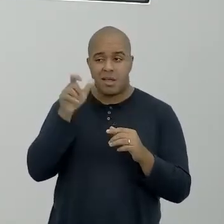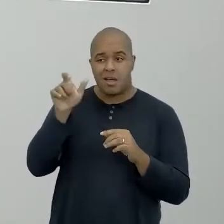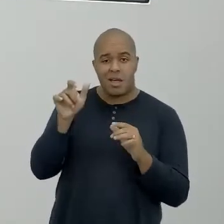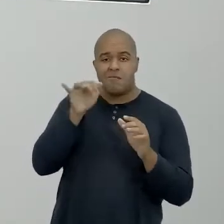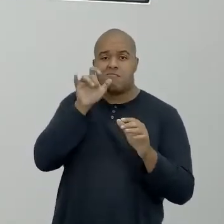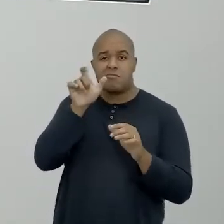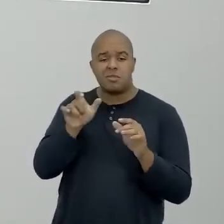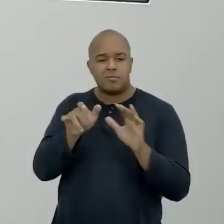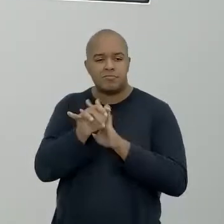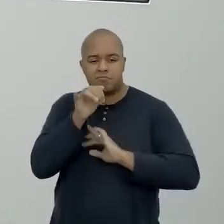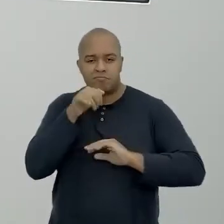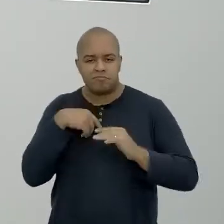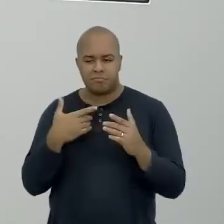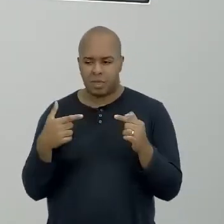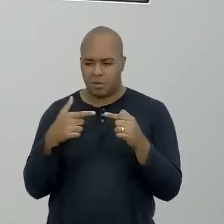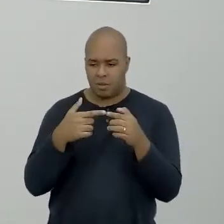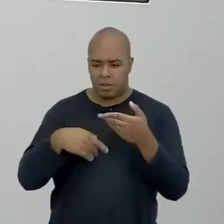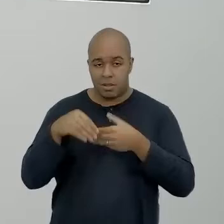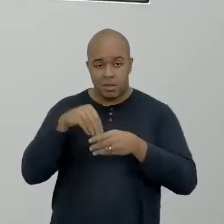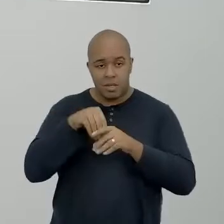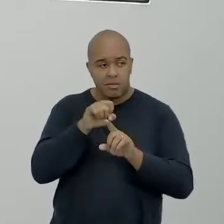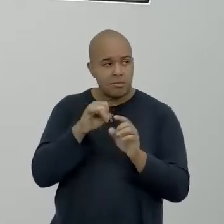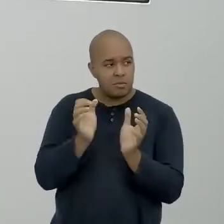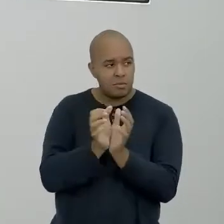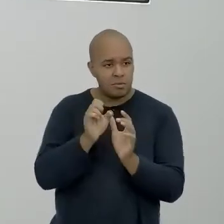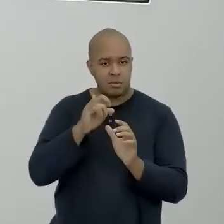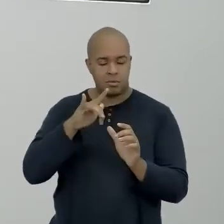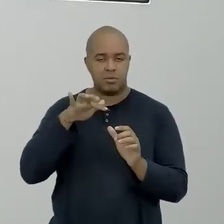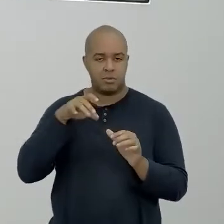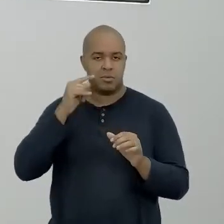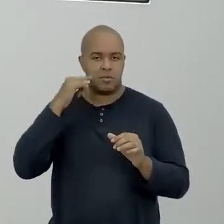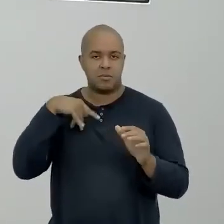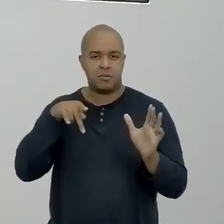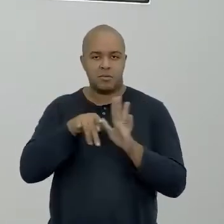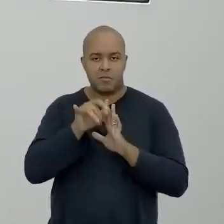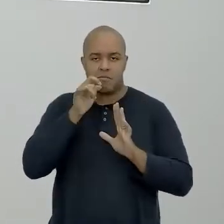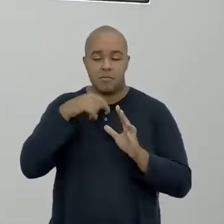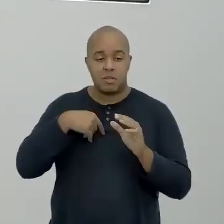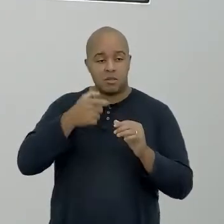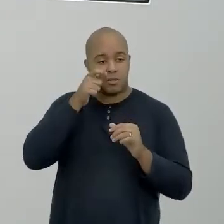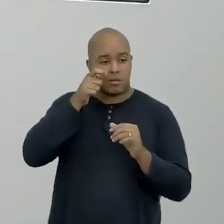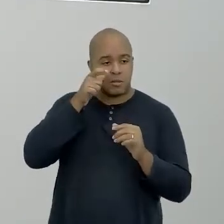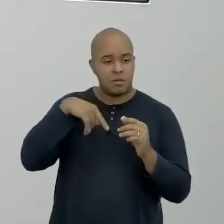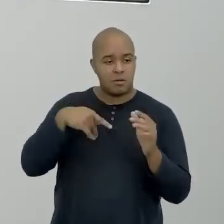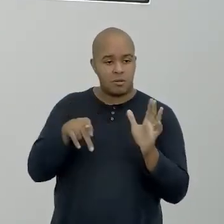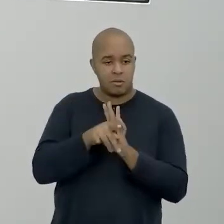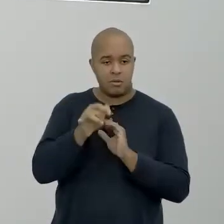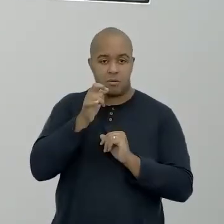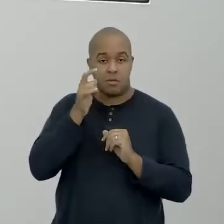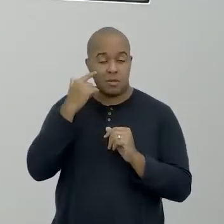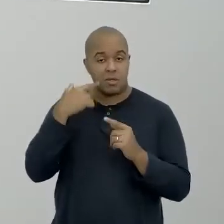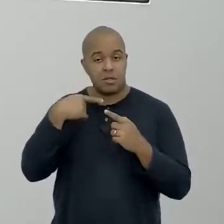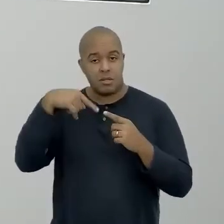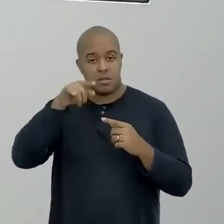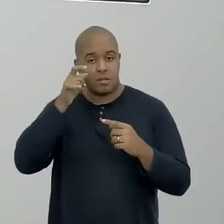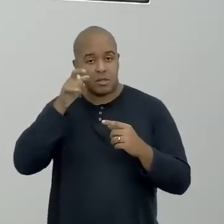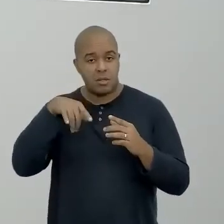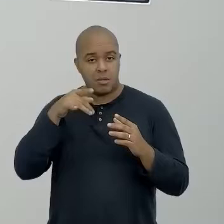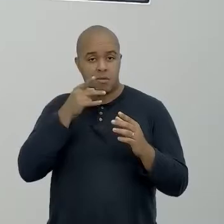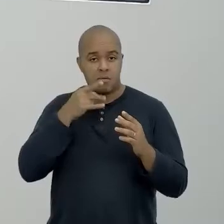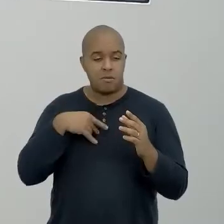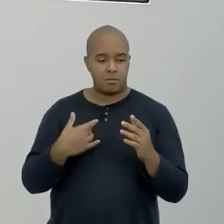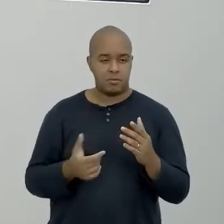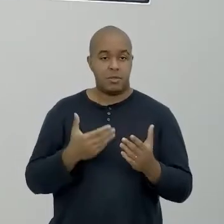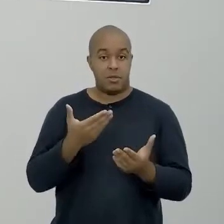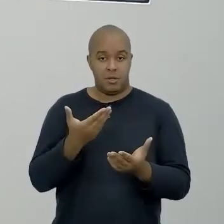por exemplo, parte de uma classe social que tem seus interesses, né? E esses interesses eles